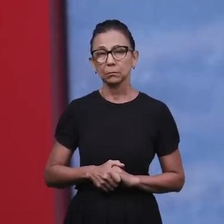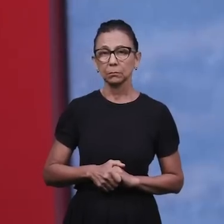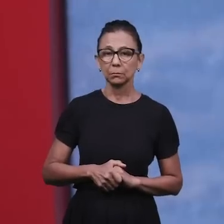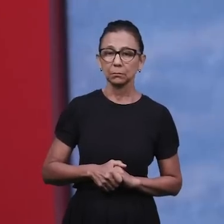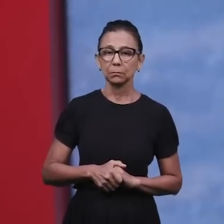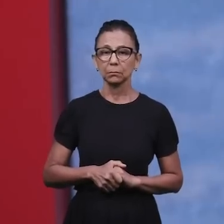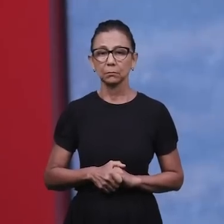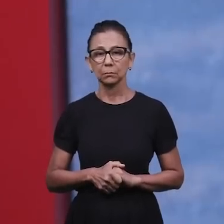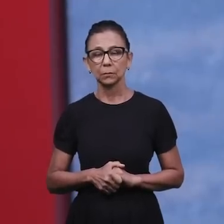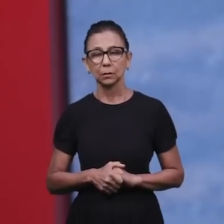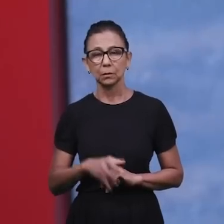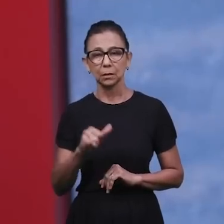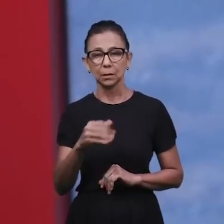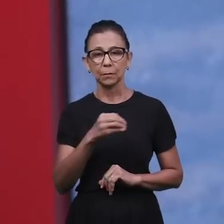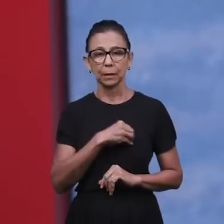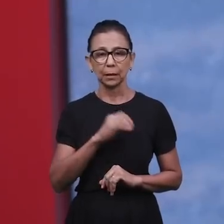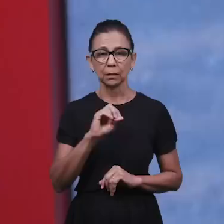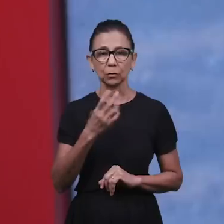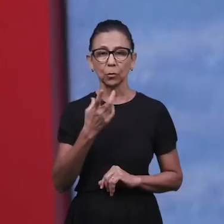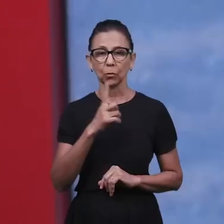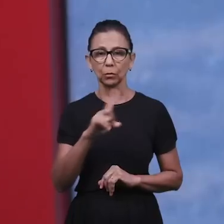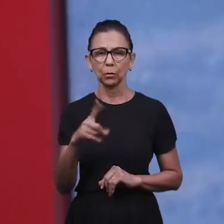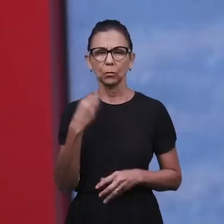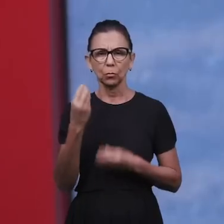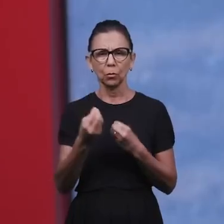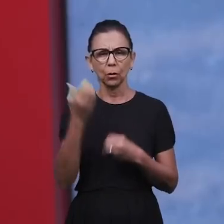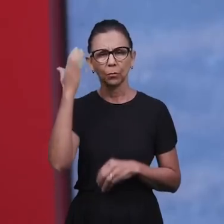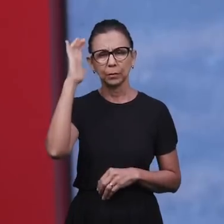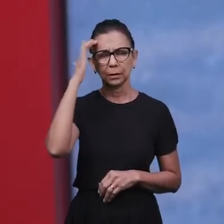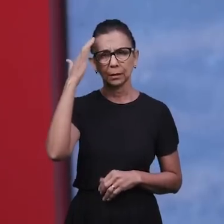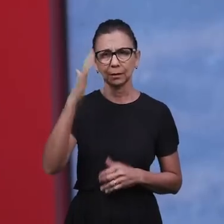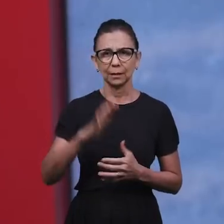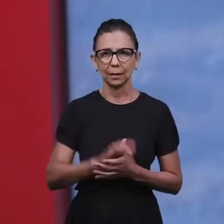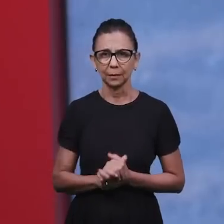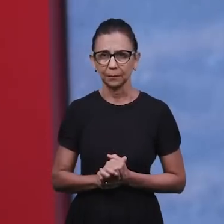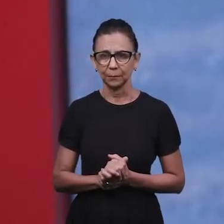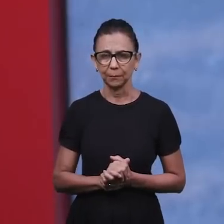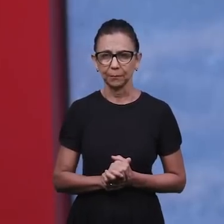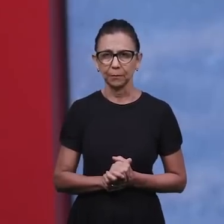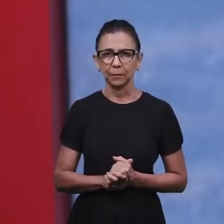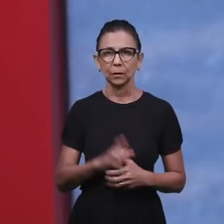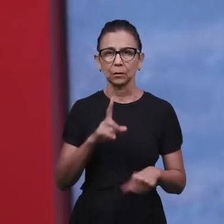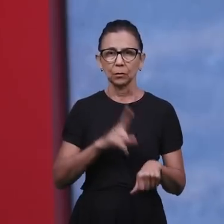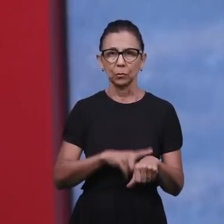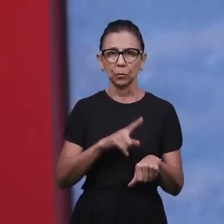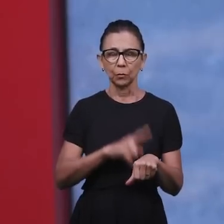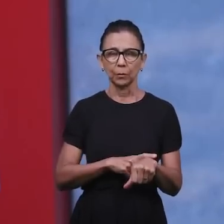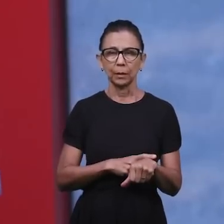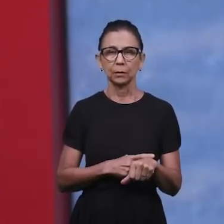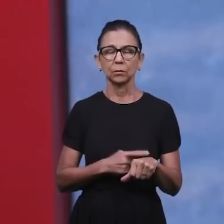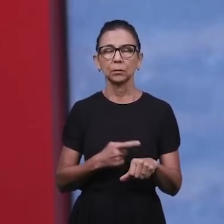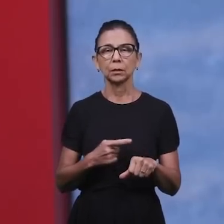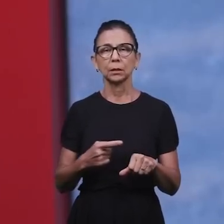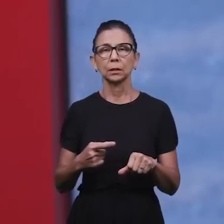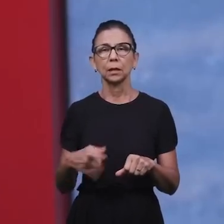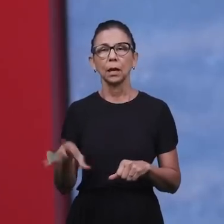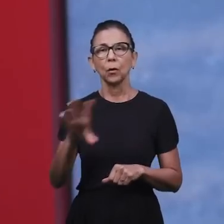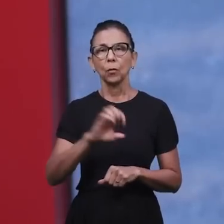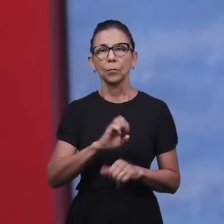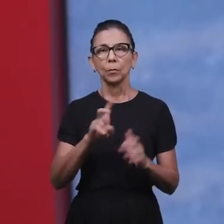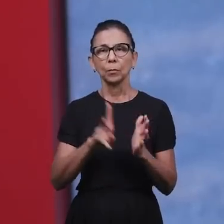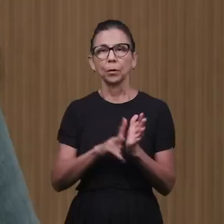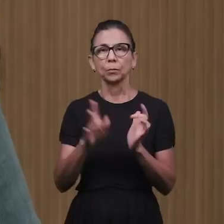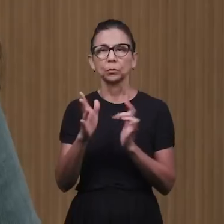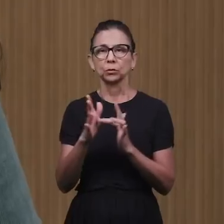de Jesus se reflete na sua vida e você vai, através daquilo, dar um testemunho da obra que o Senhor está fazendo na sua